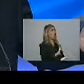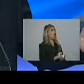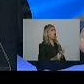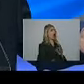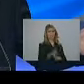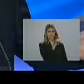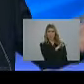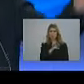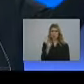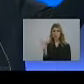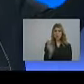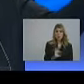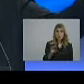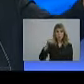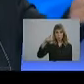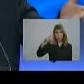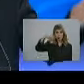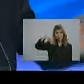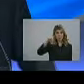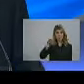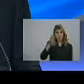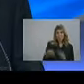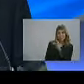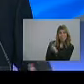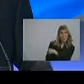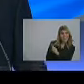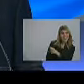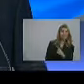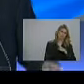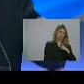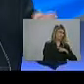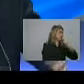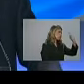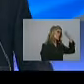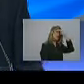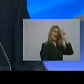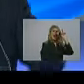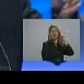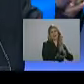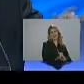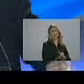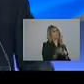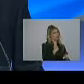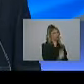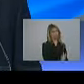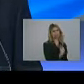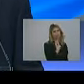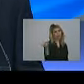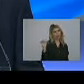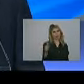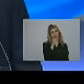de Janeiro, do PMDB dele. Quer dizer, eu tenho absoluta consciência da realidade que eu vou enfrentar. O Pedro Paulo aqui não